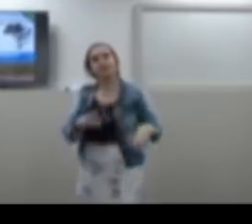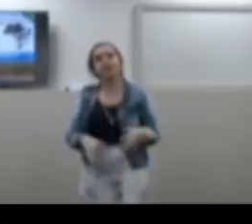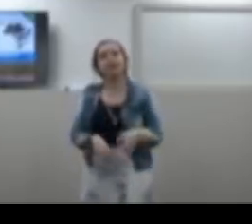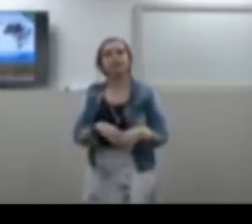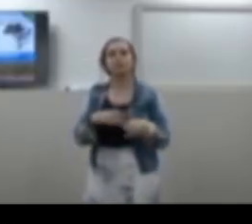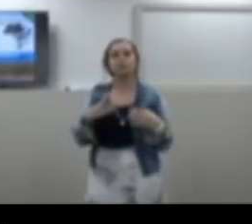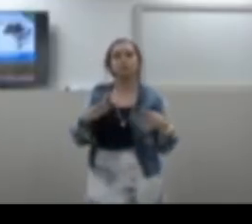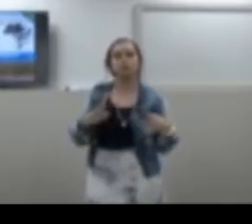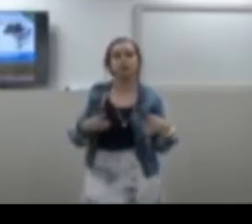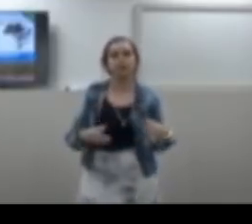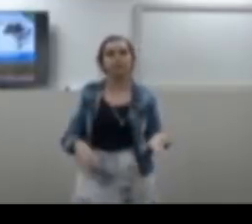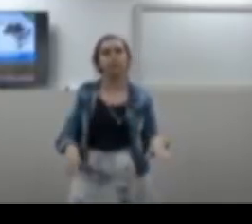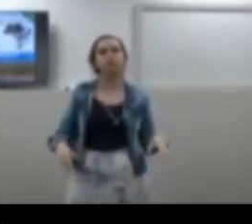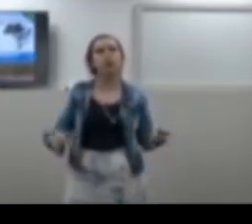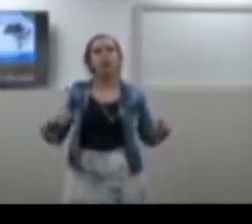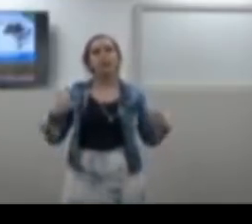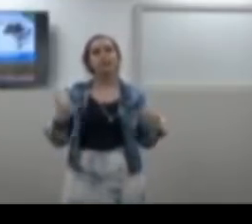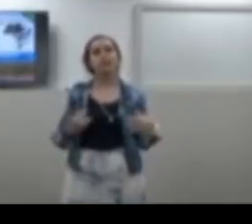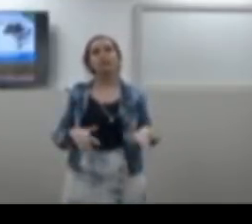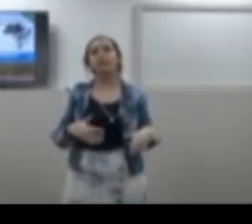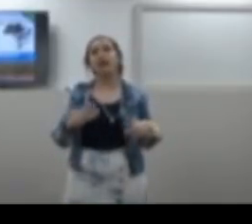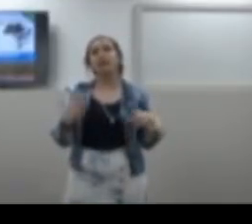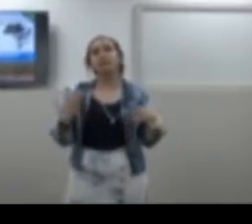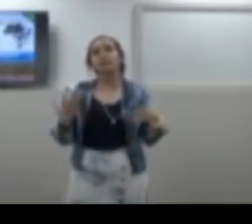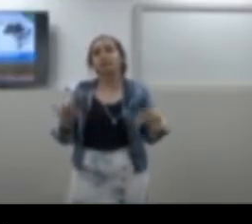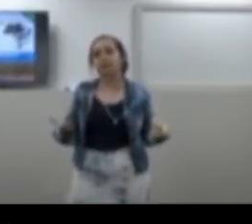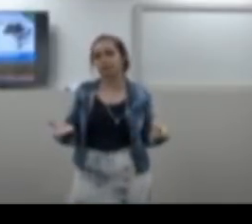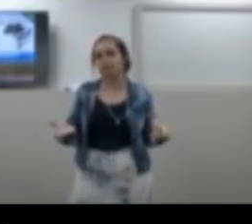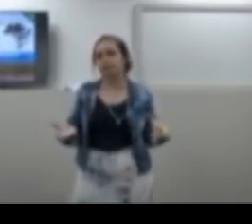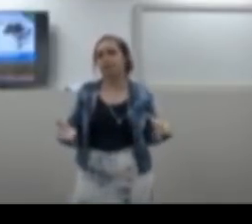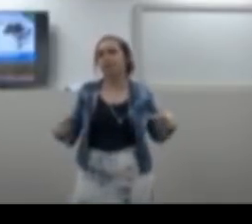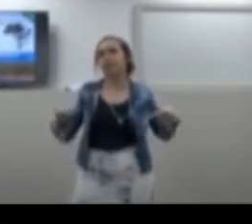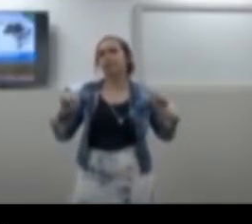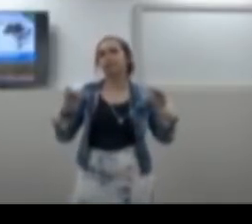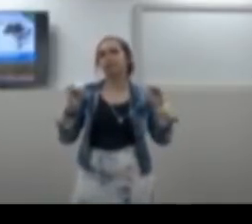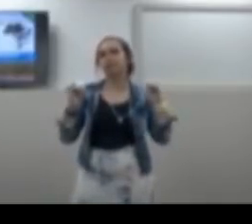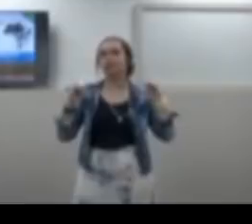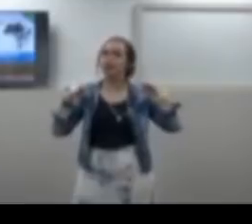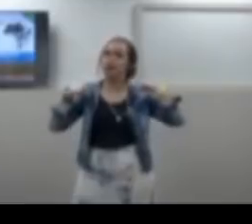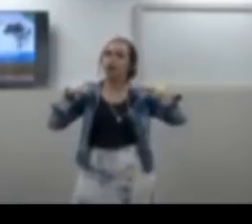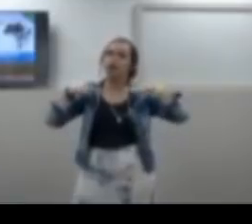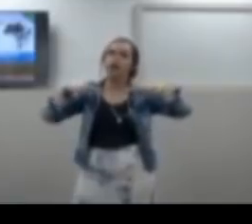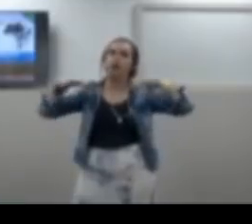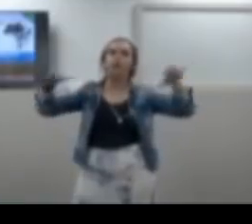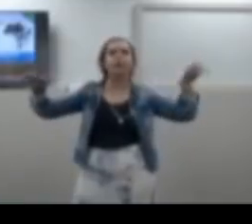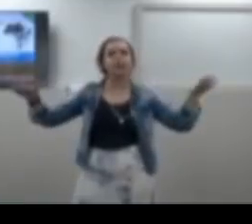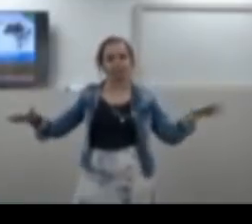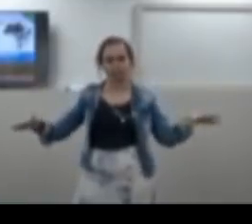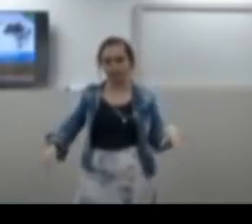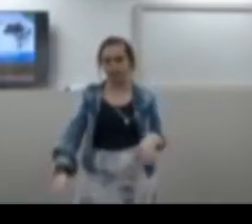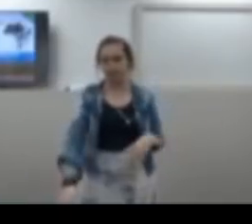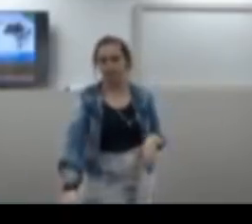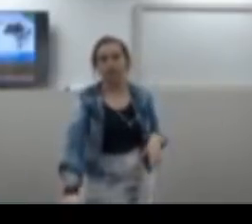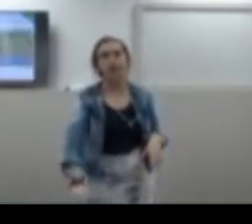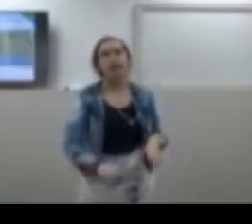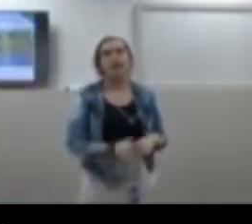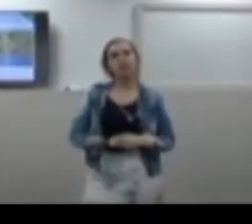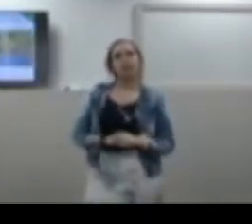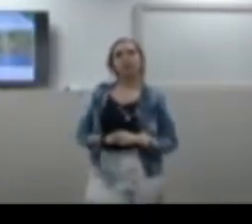vê mais gramíneas, um pouco de arbusto, mas a gente não vê árvores grandes, né? Então a vegetação ali é um campo aberto